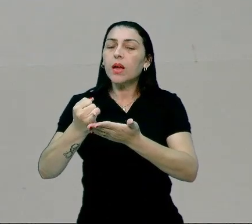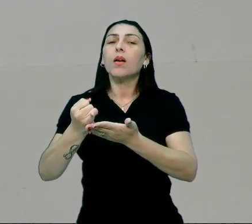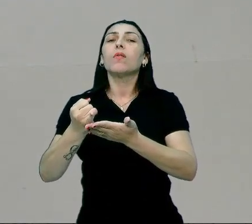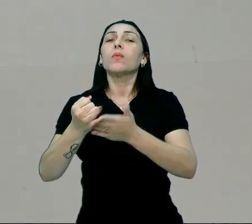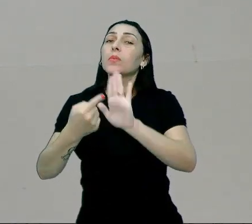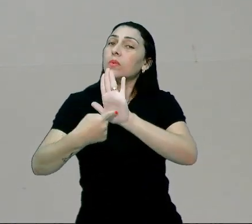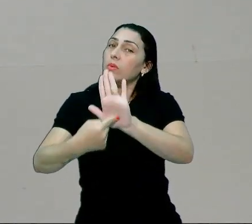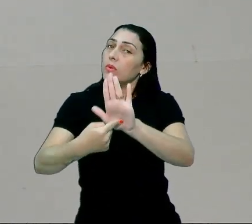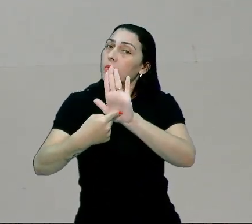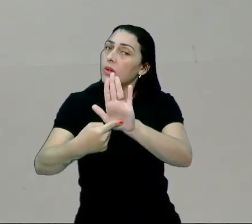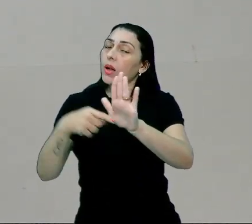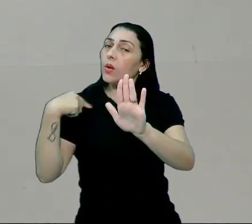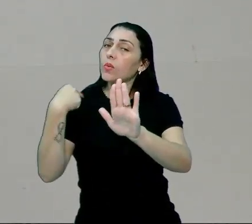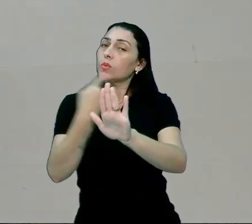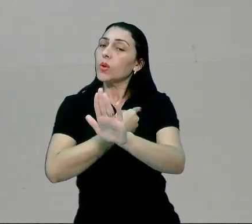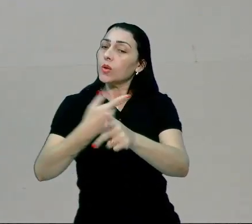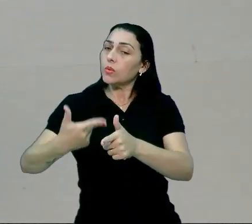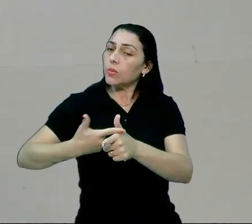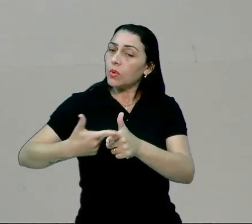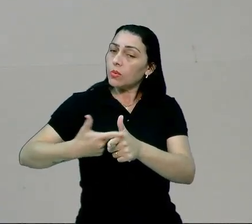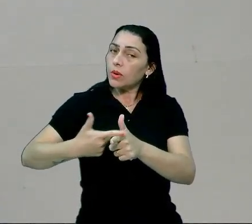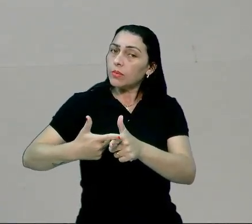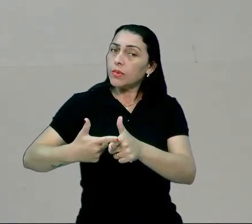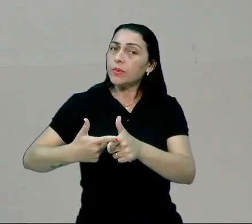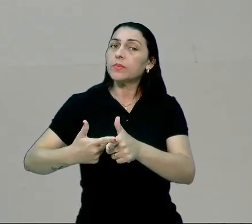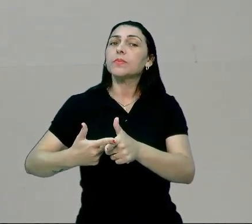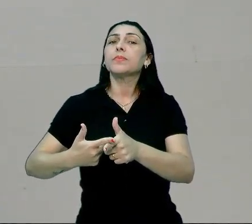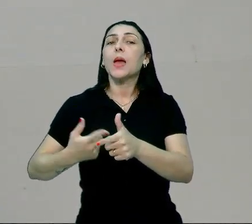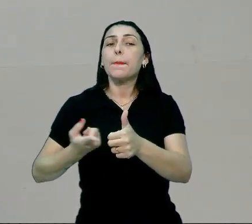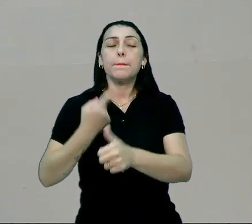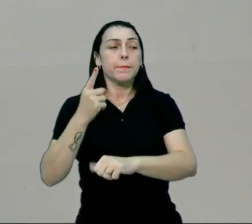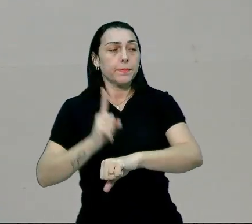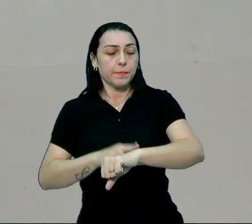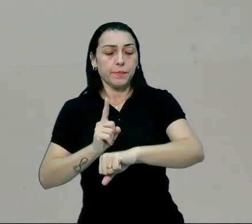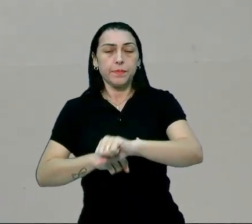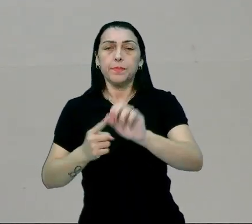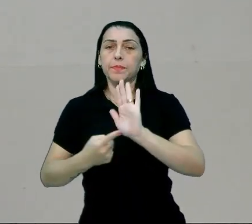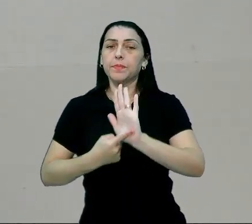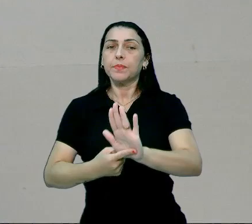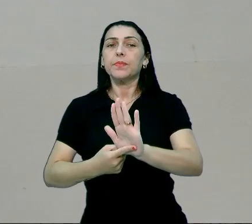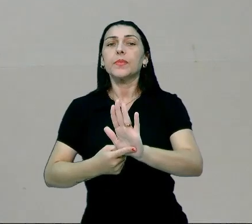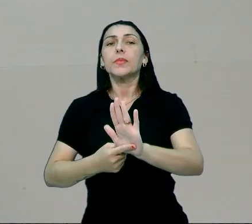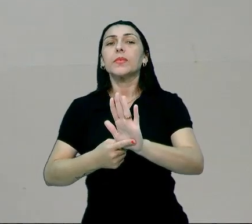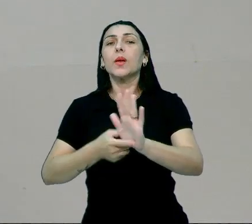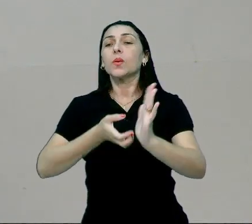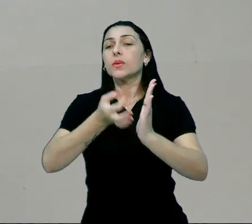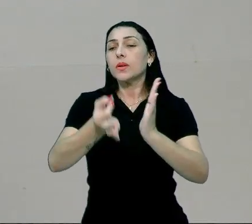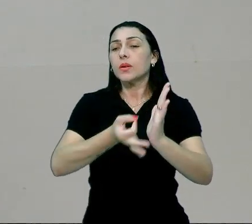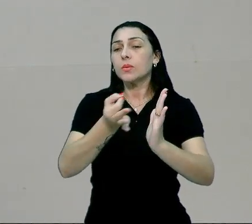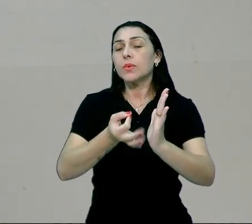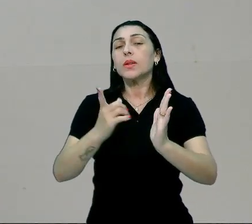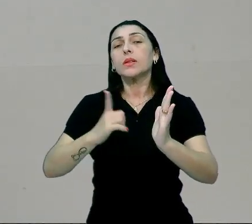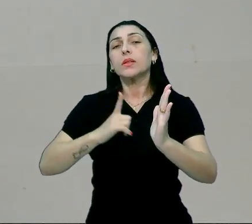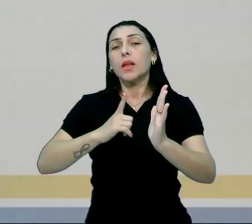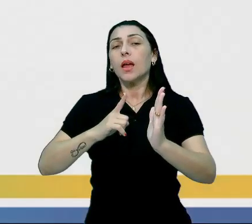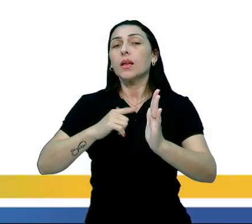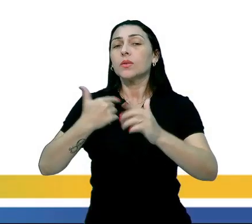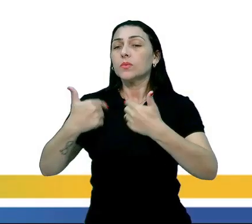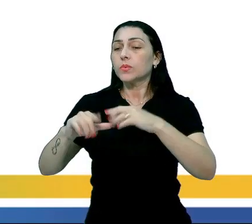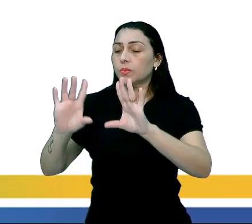iremos apresentar o nosso problema. Então, esse primeiro momento eu apresento os argumentos que serão trabalhados no